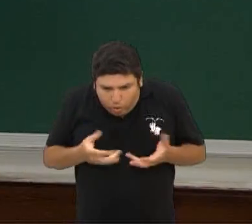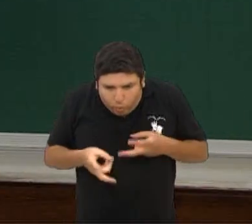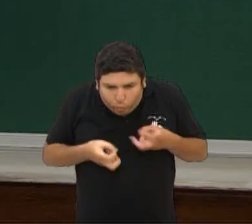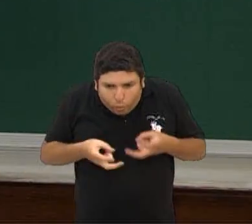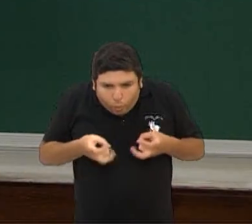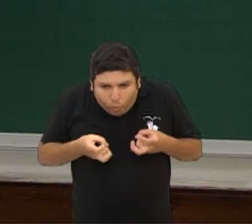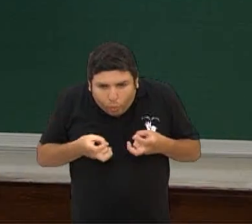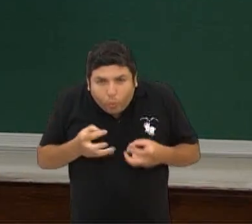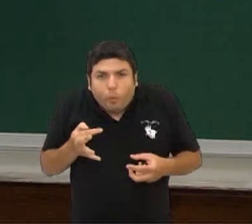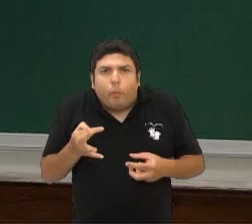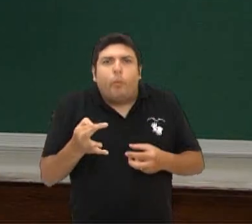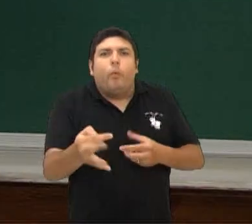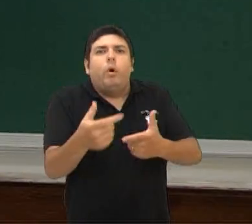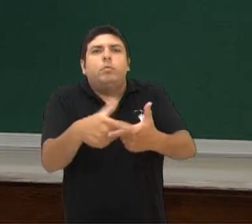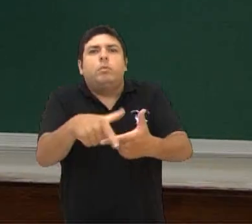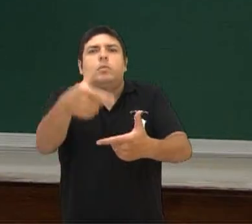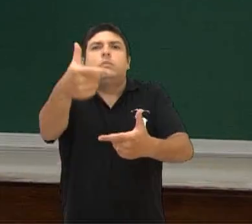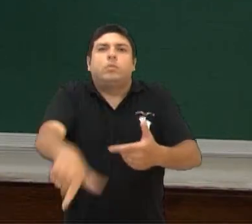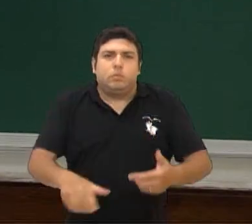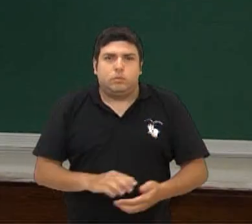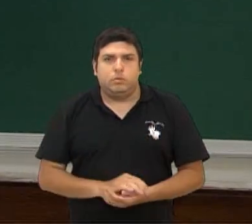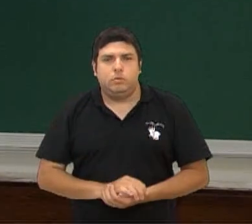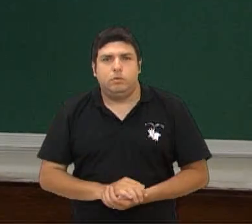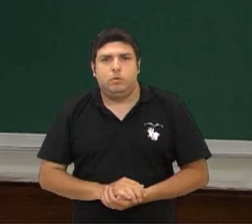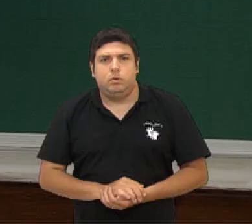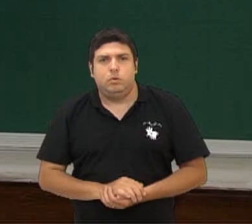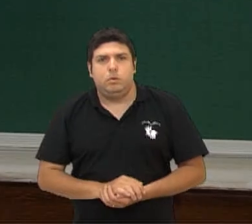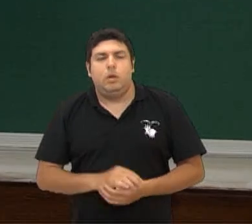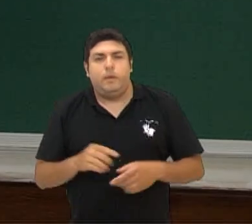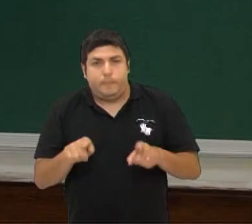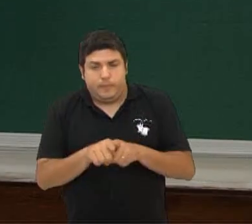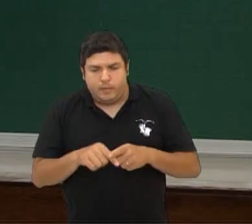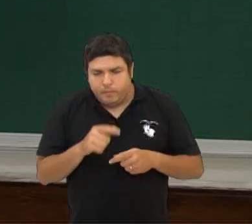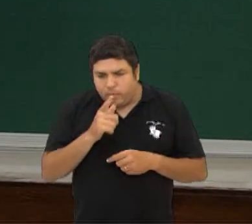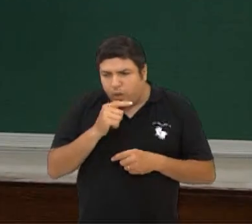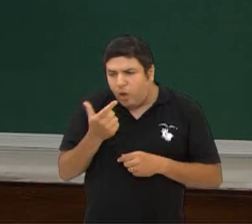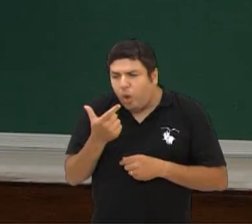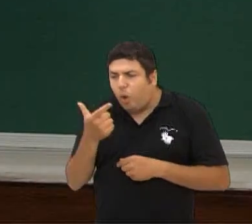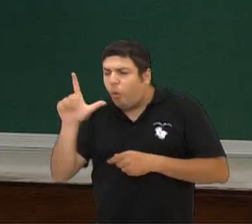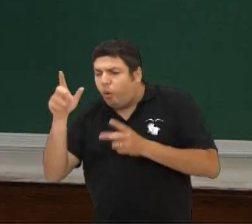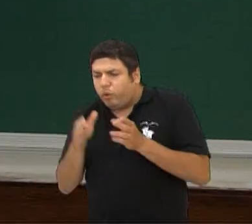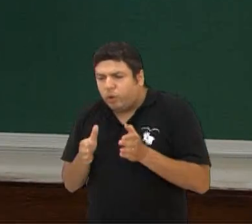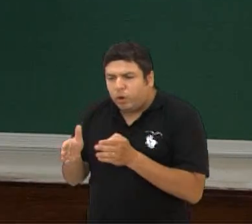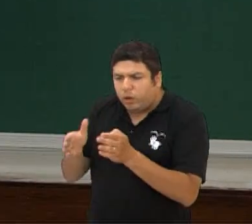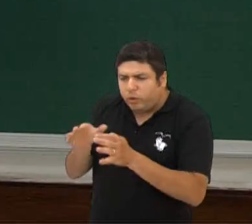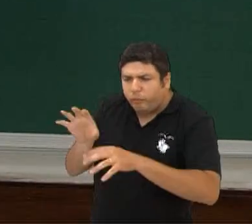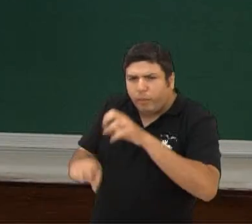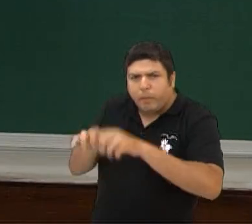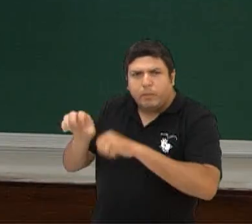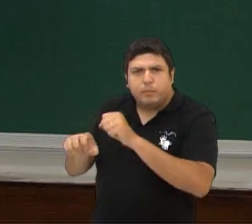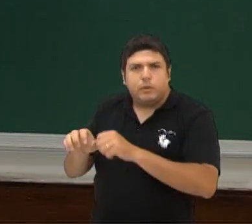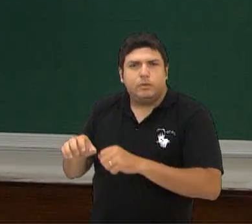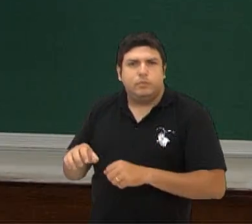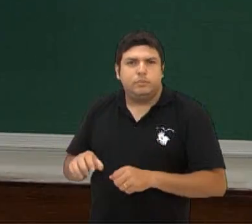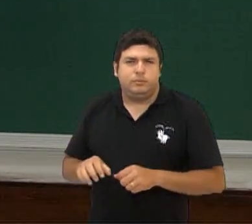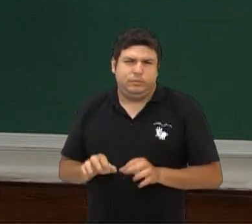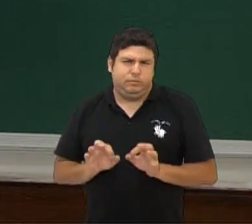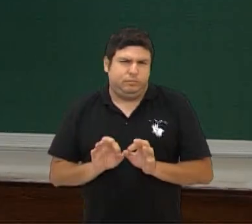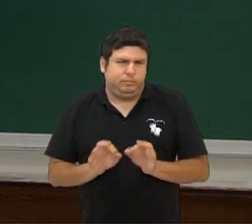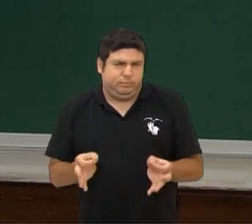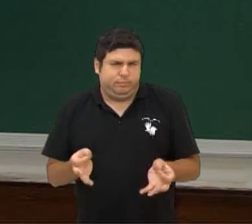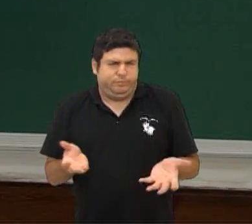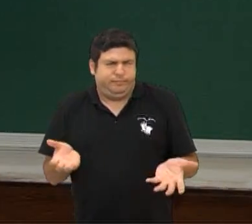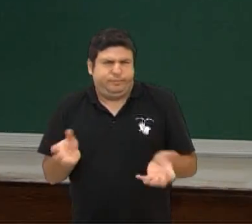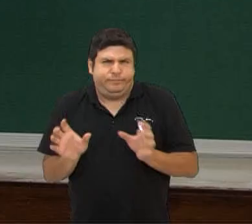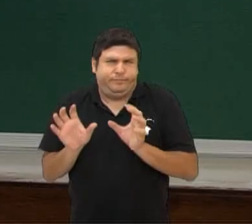problema para o futuro novamente, né? Ampliar a oferta de água captando de outros rios. Se fosse simples assim, né? Os rios